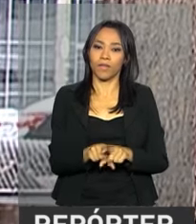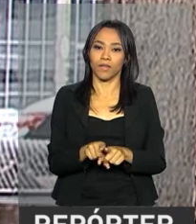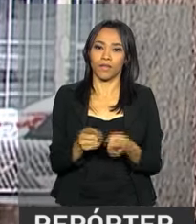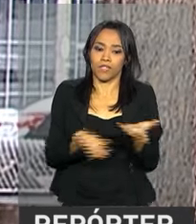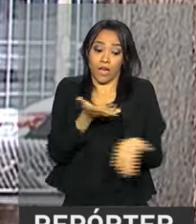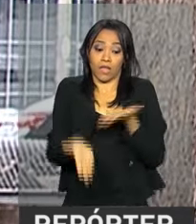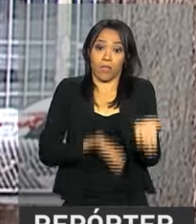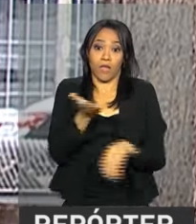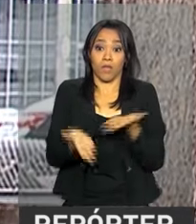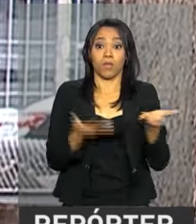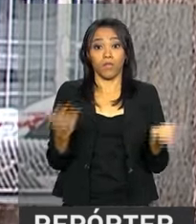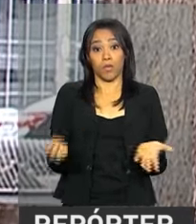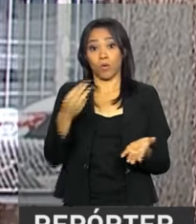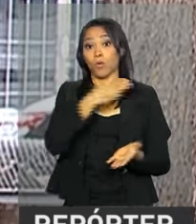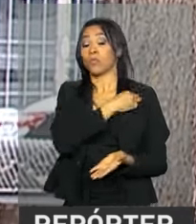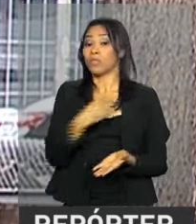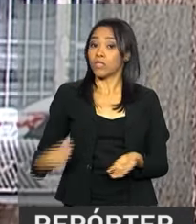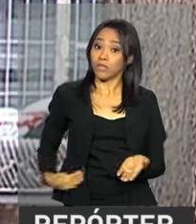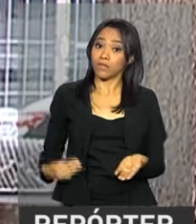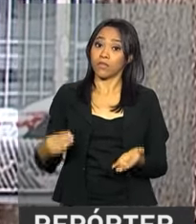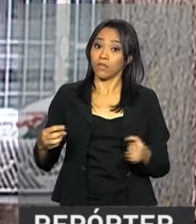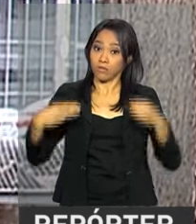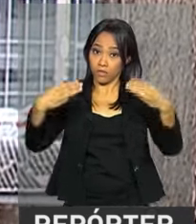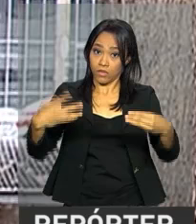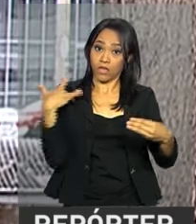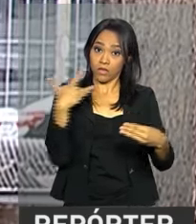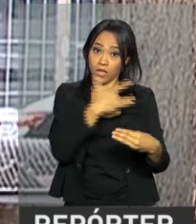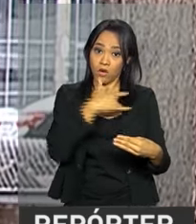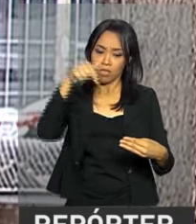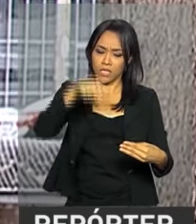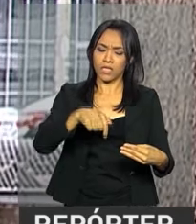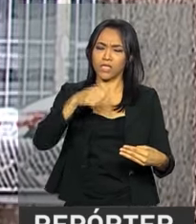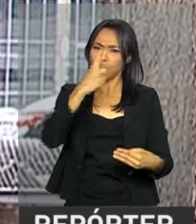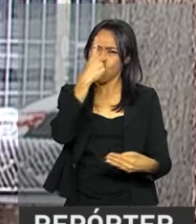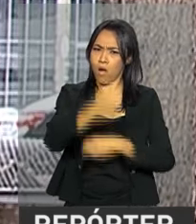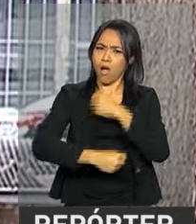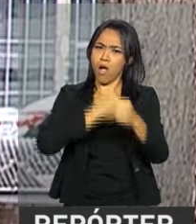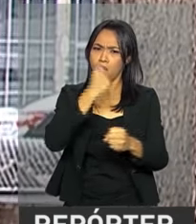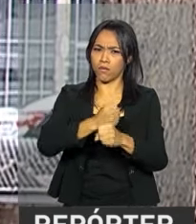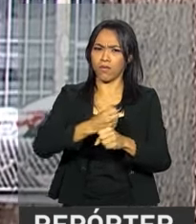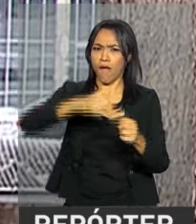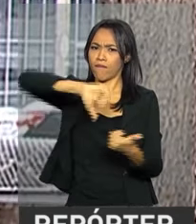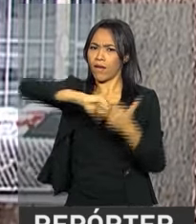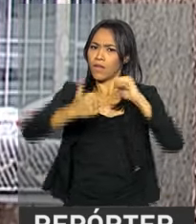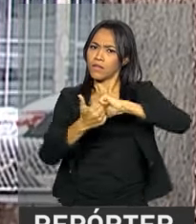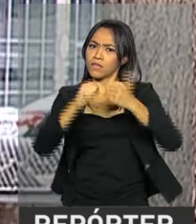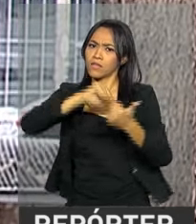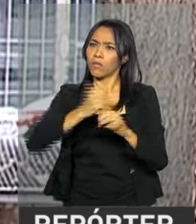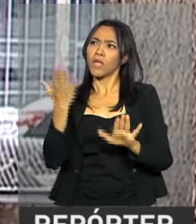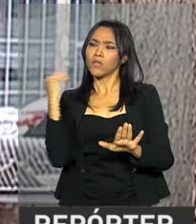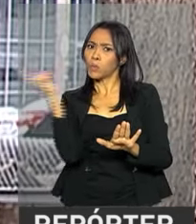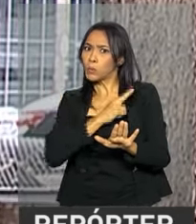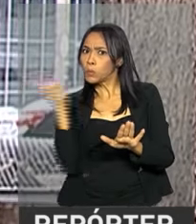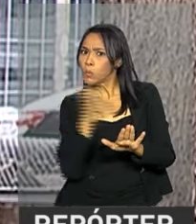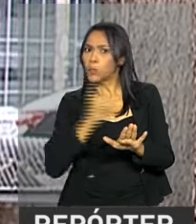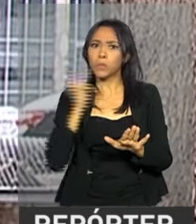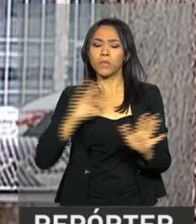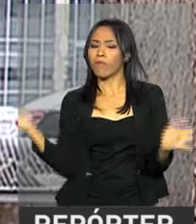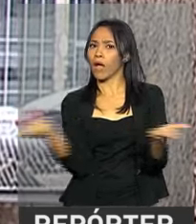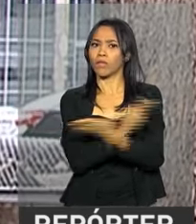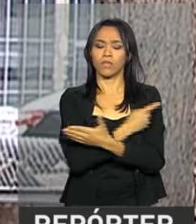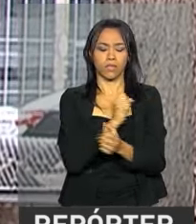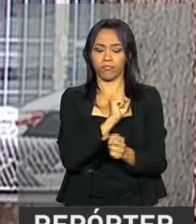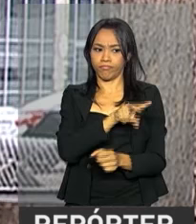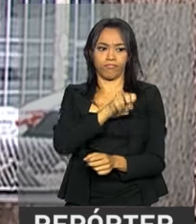também o Ministério da Saúde Vai publicar um balanço desse um ano desde que foi declarada a situação de emergência com relação ao vírus ica no